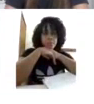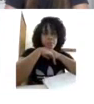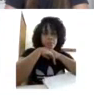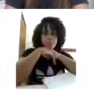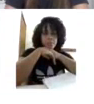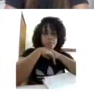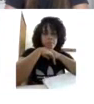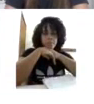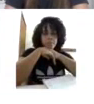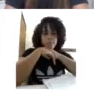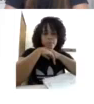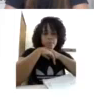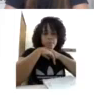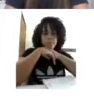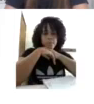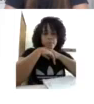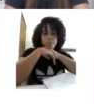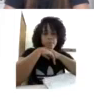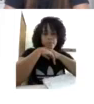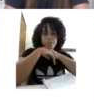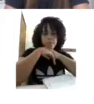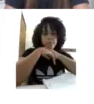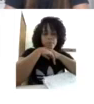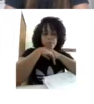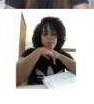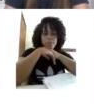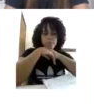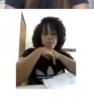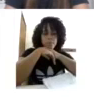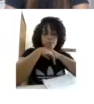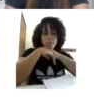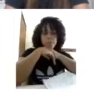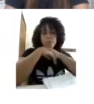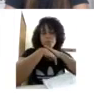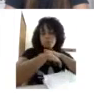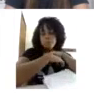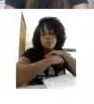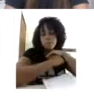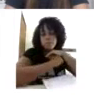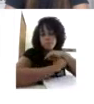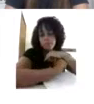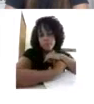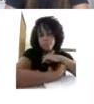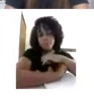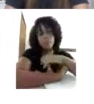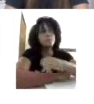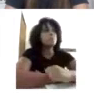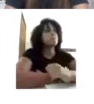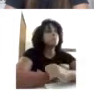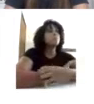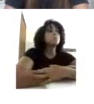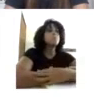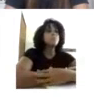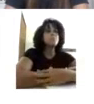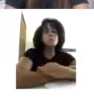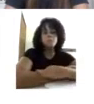contribua para a sua ação como professores e analisar a importância da sistematização das experiências através de artigos